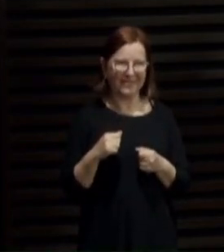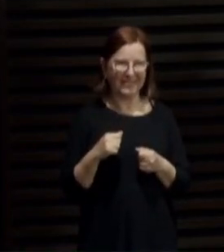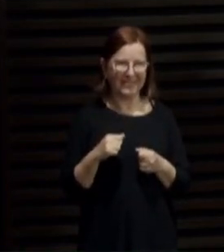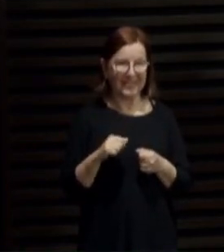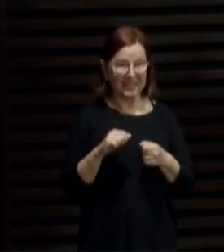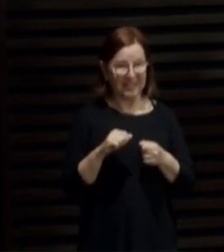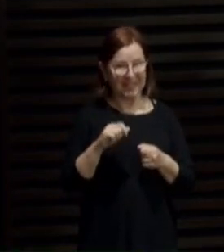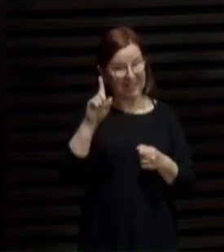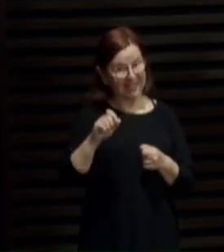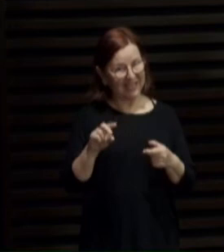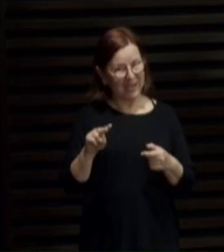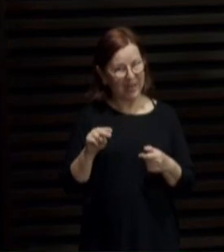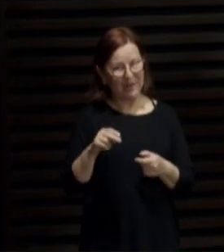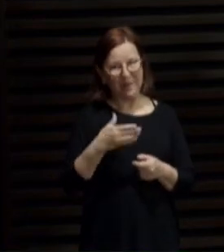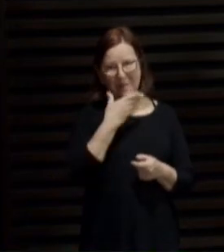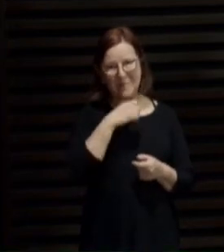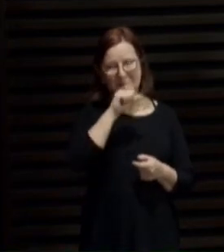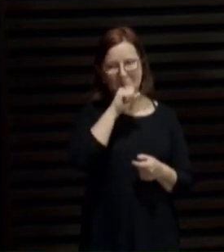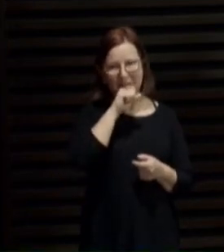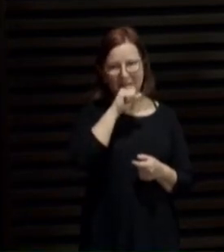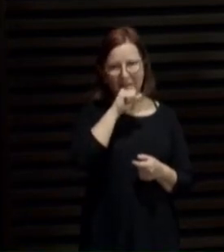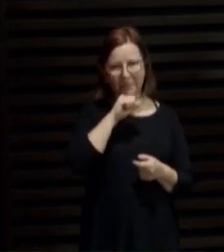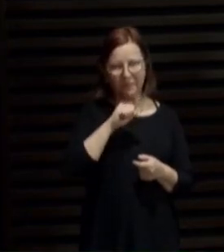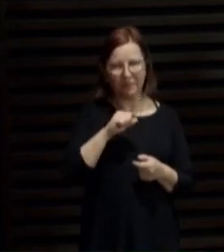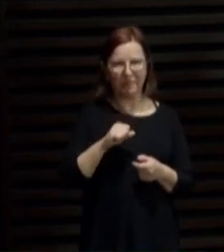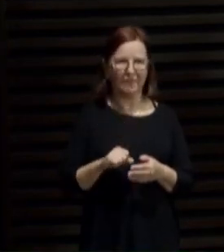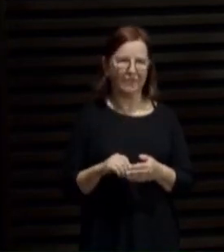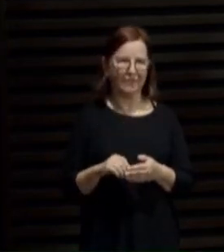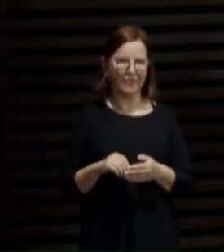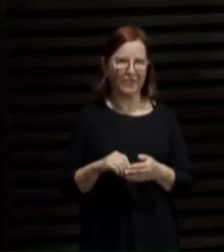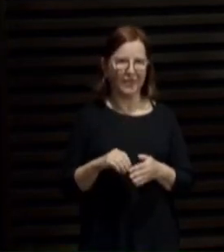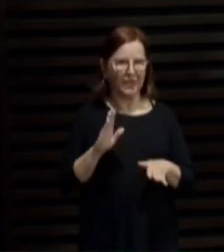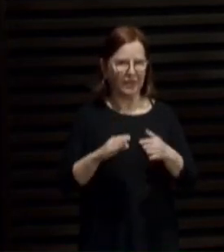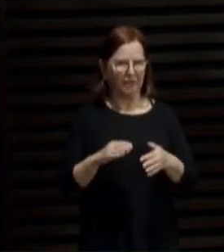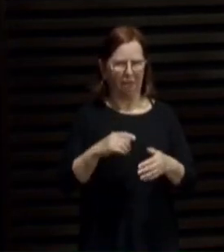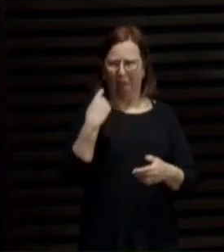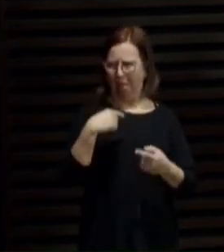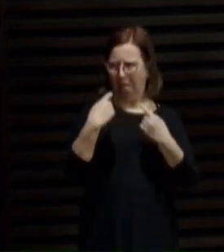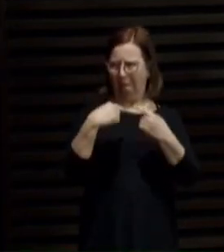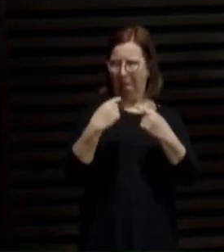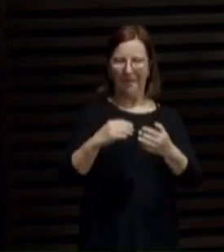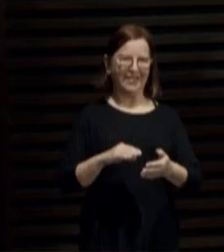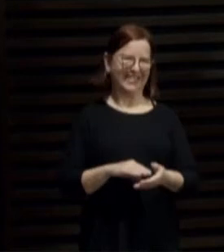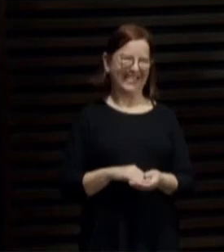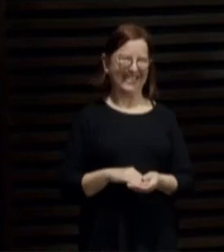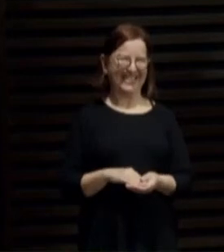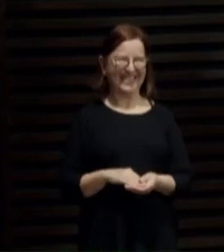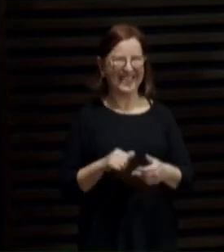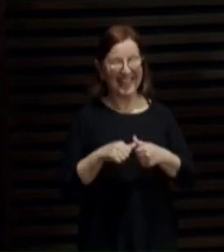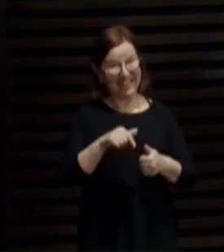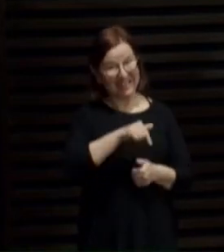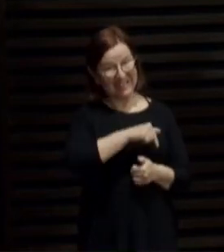E ela, às vezes ela dá a rebarbada, digo, não, aqui não. Mas essa semana